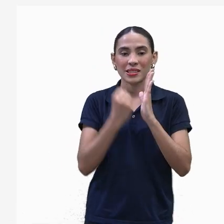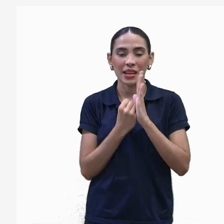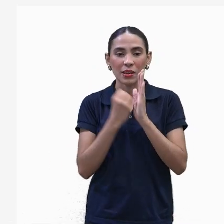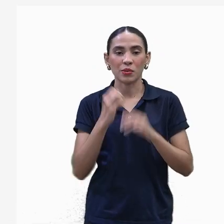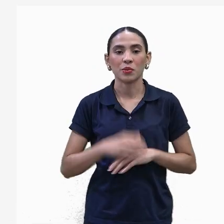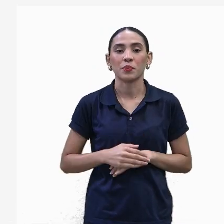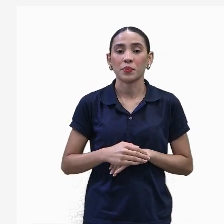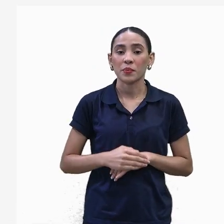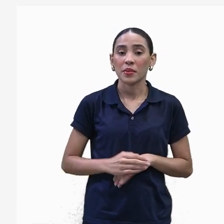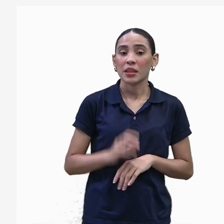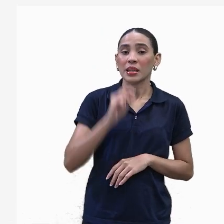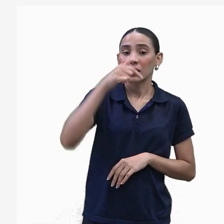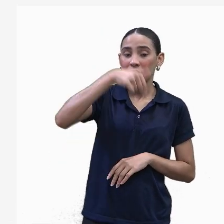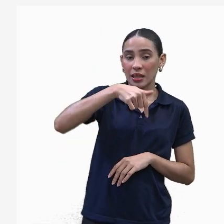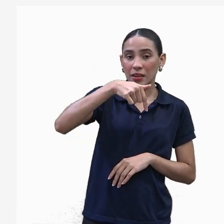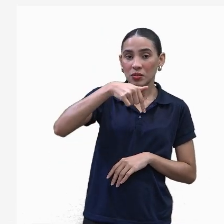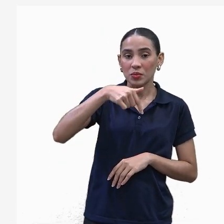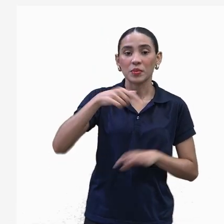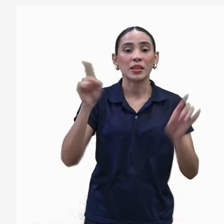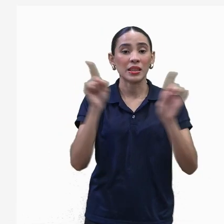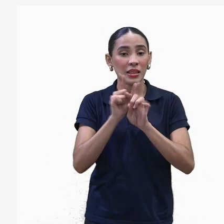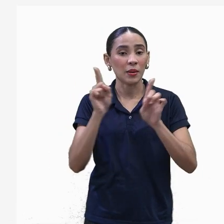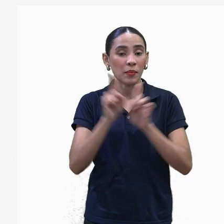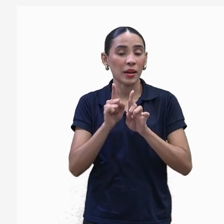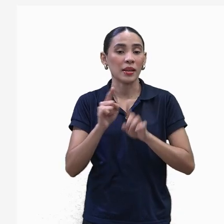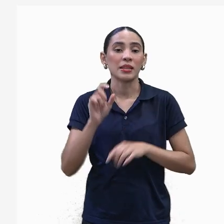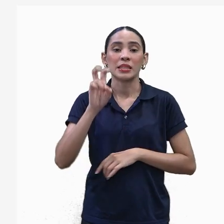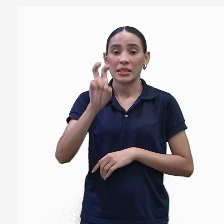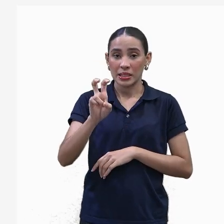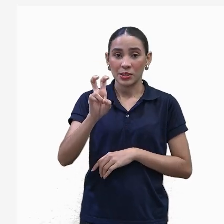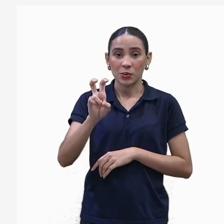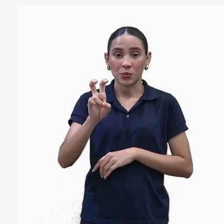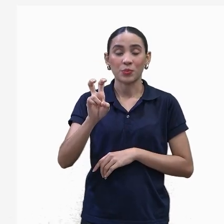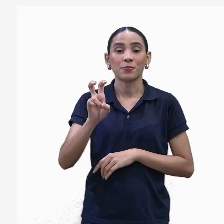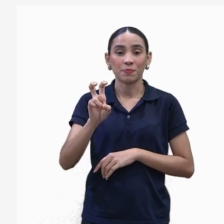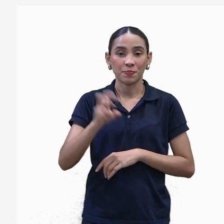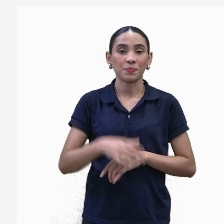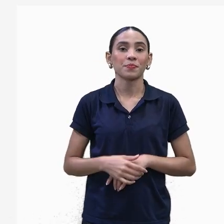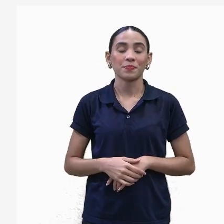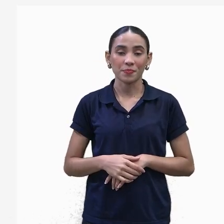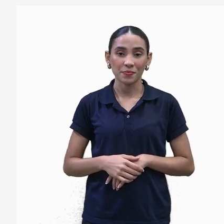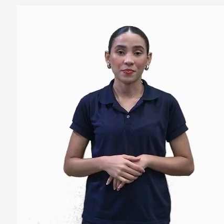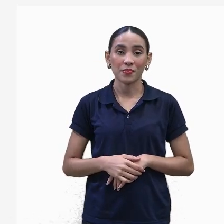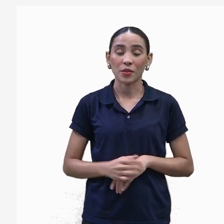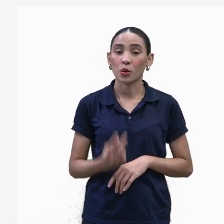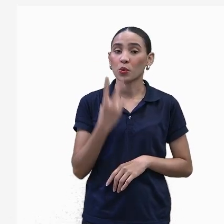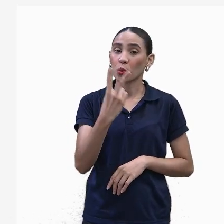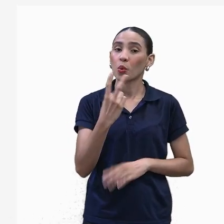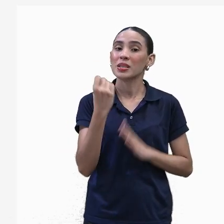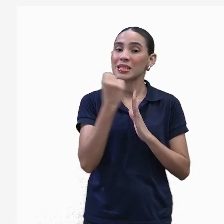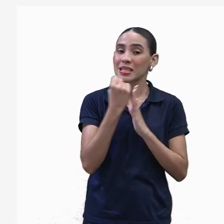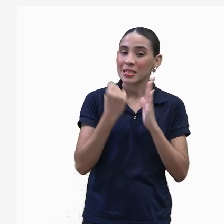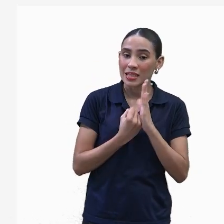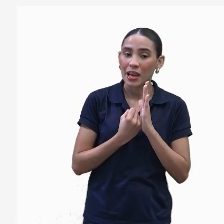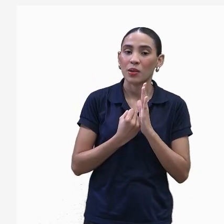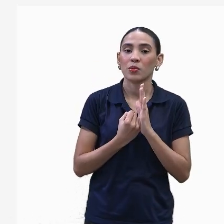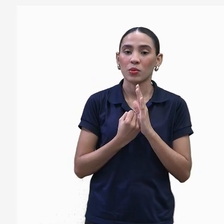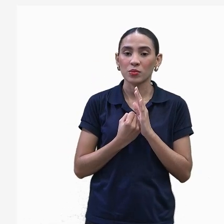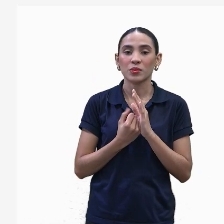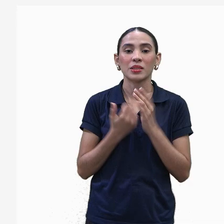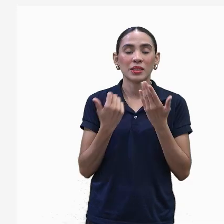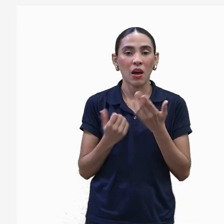séculos 7 e 5, olha só, 2 séculos aí, né?